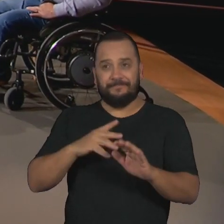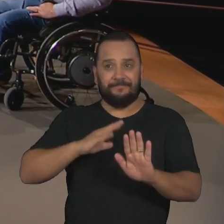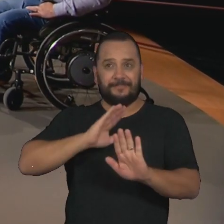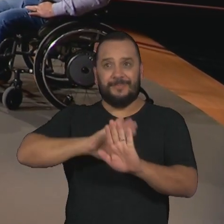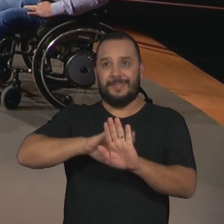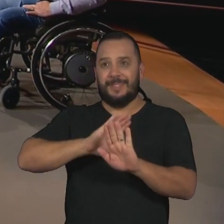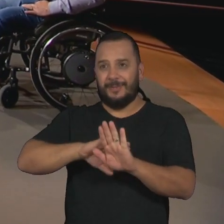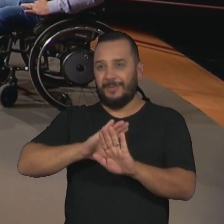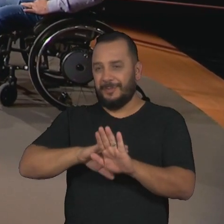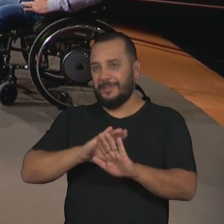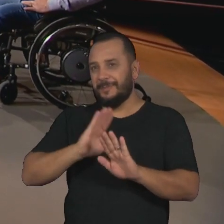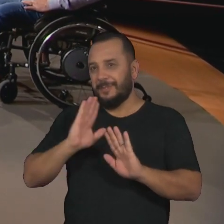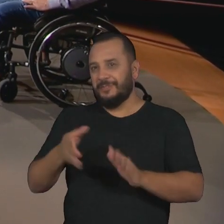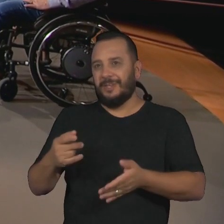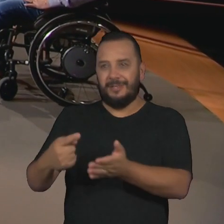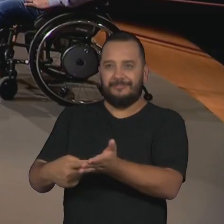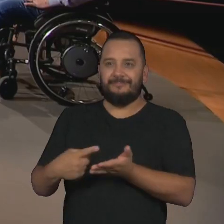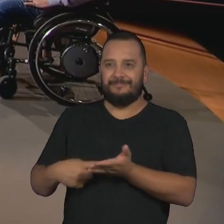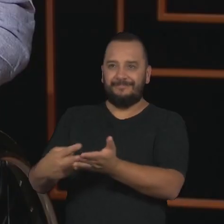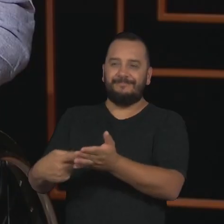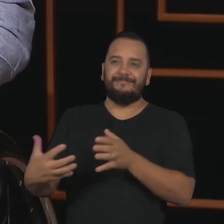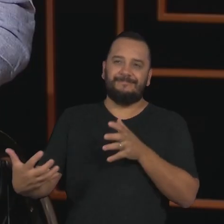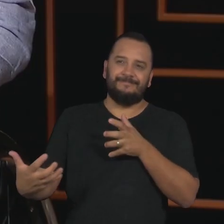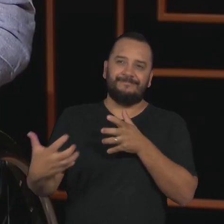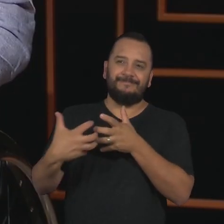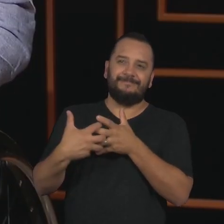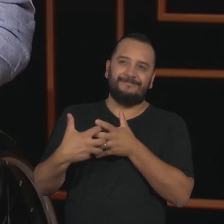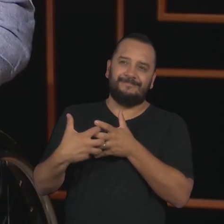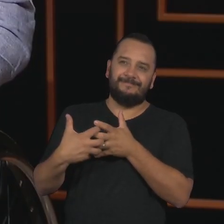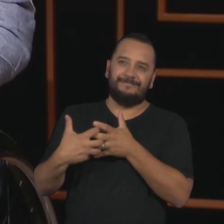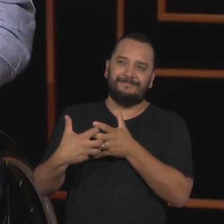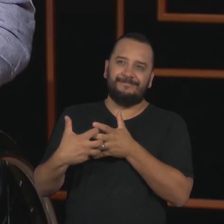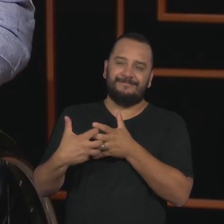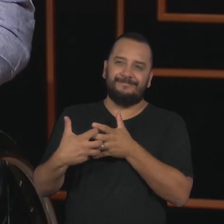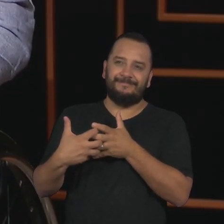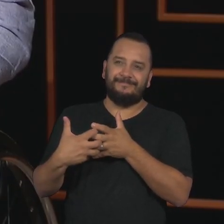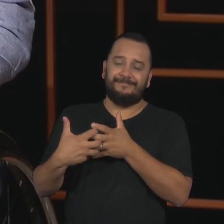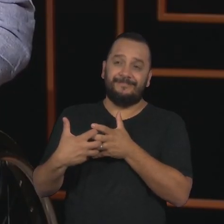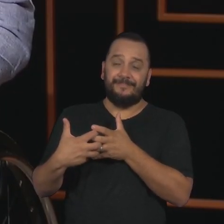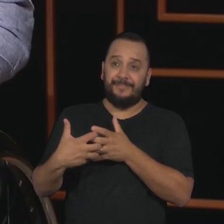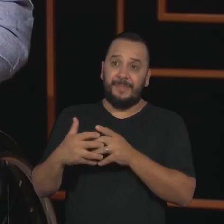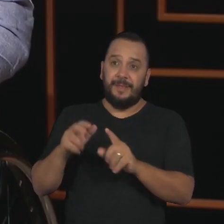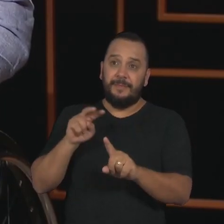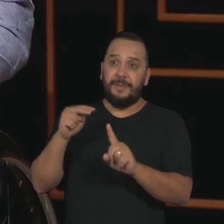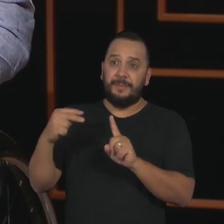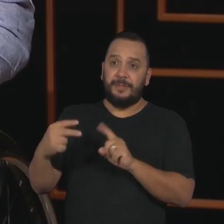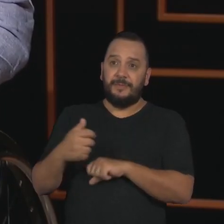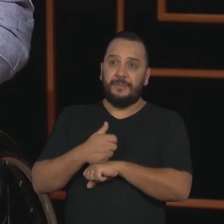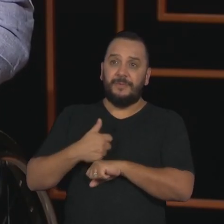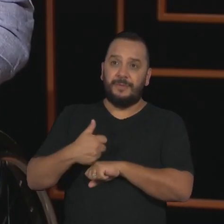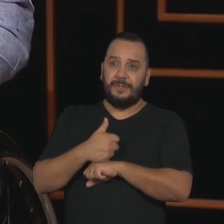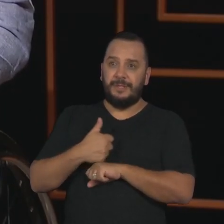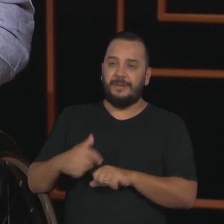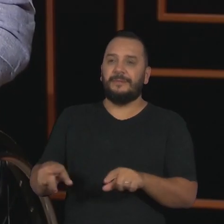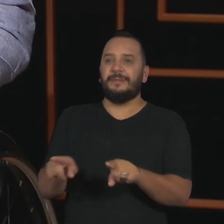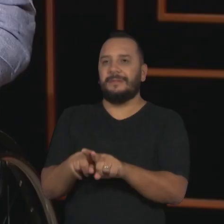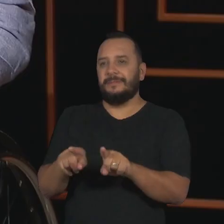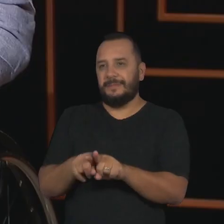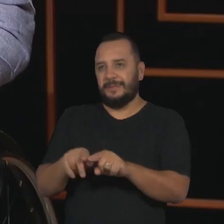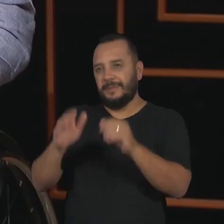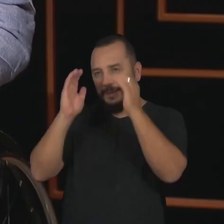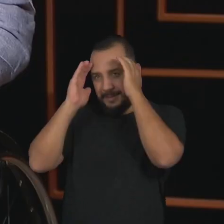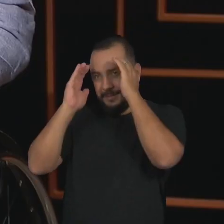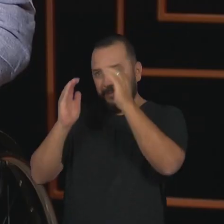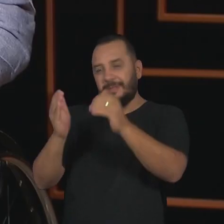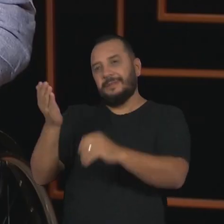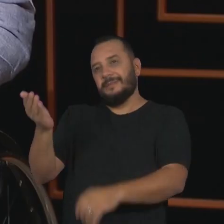ideologicamente muito alinhadas, né? E principalmente do ponto de vista profissional. Eu respeito muito a Maria